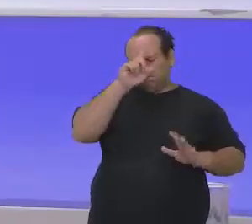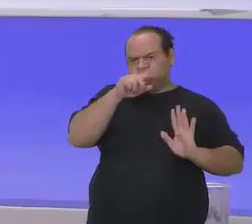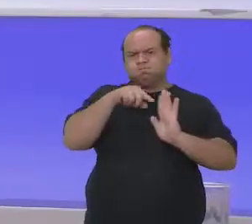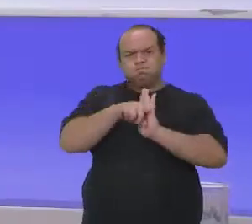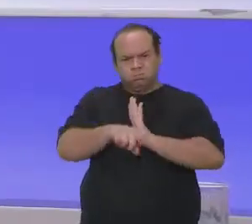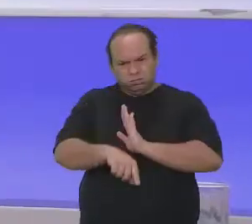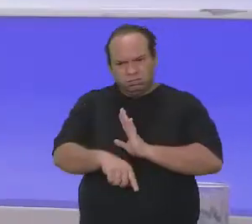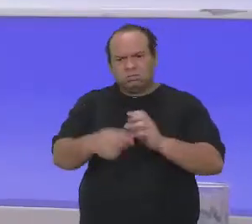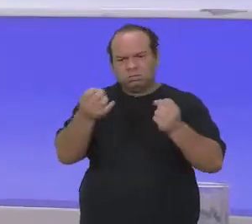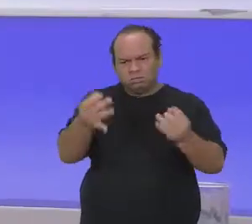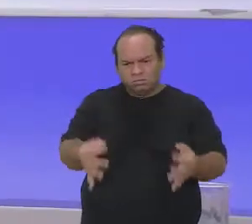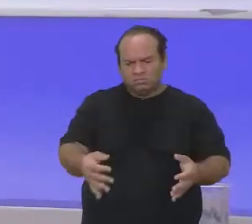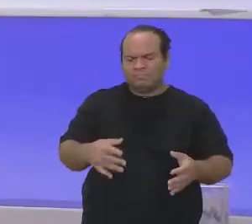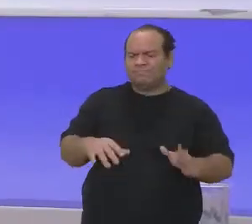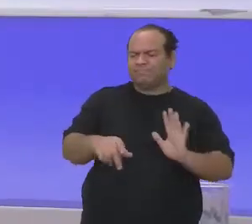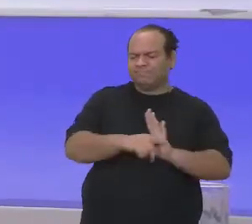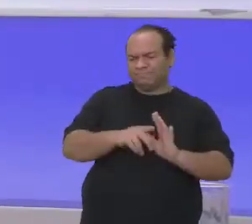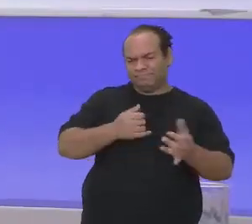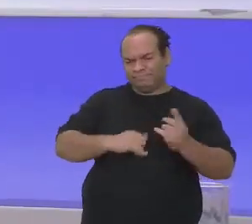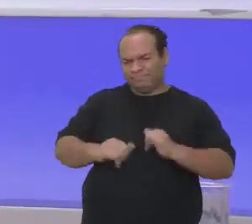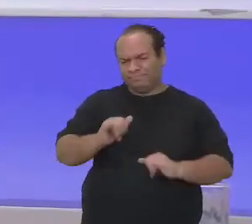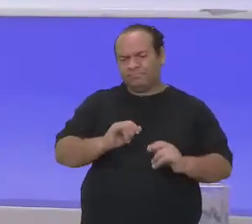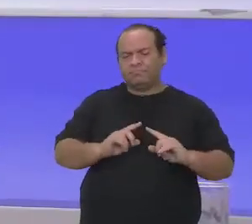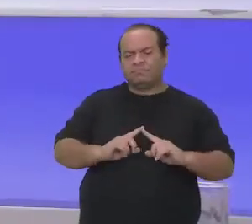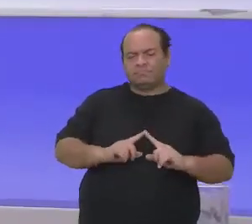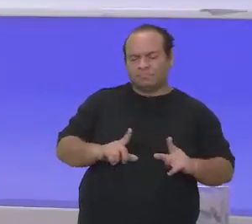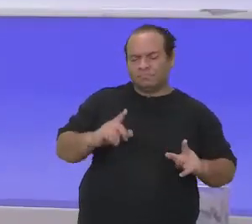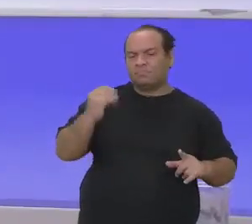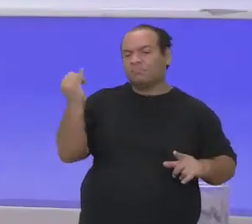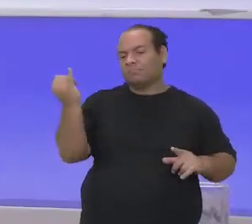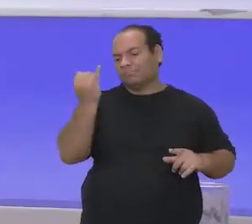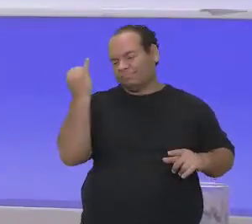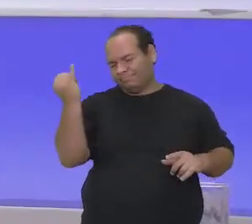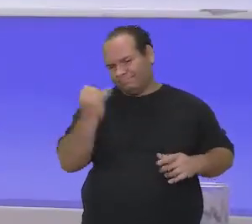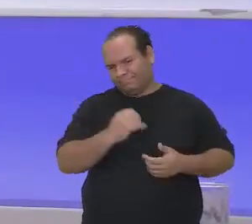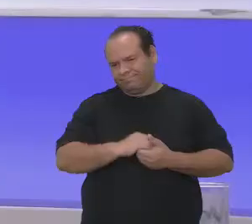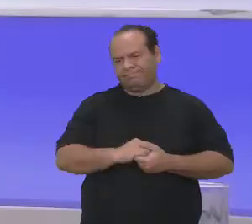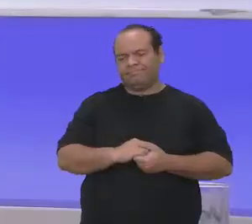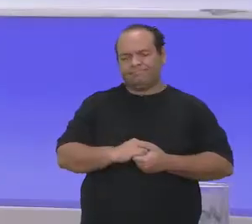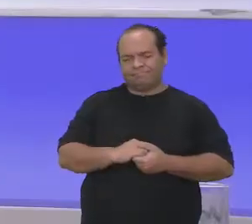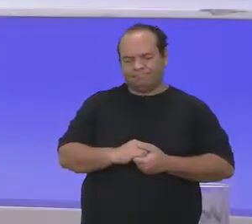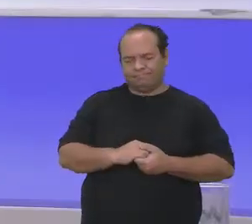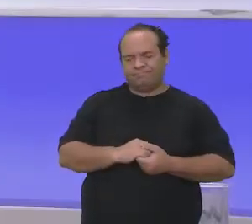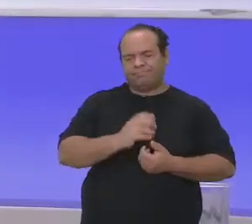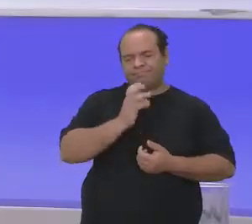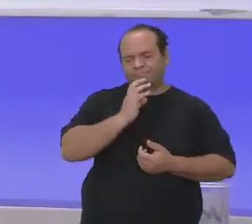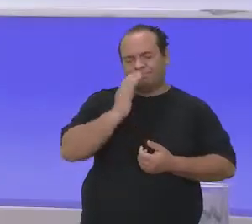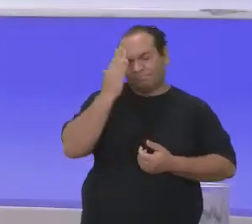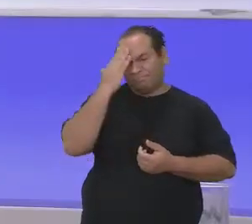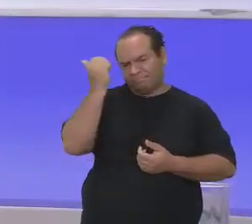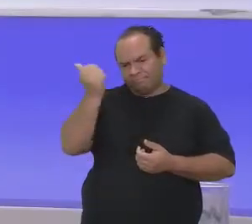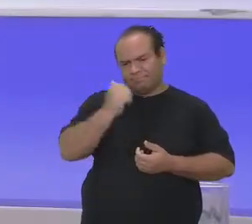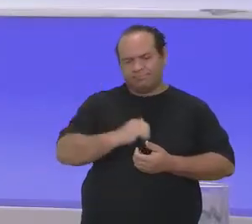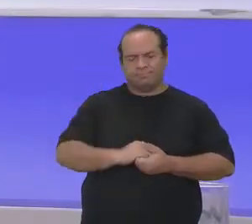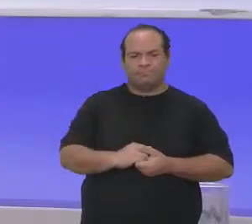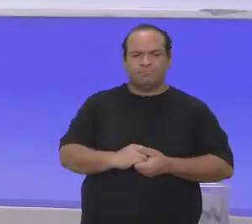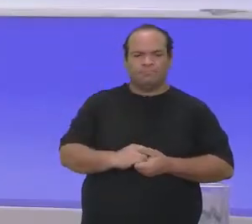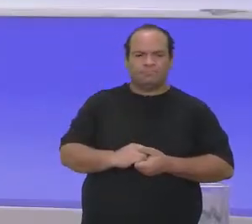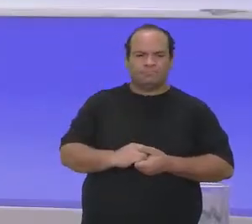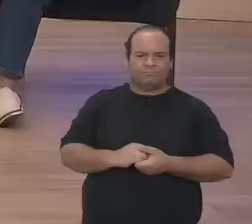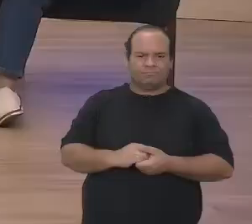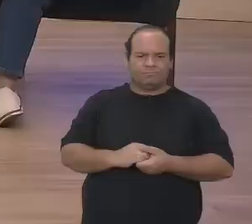do caminho da eletricidade, mas que é importante a gente ter esse conhecimento.